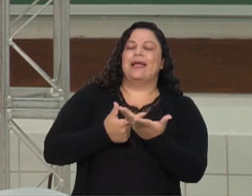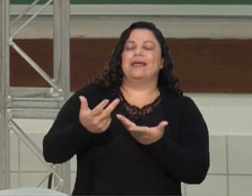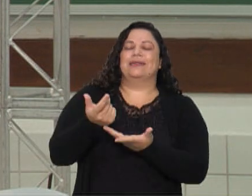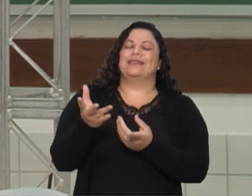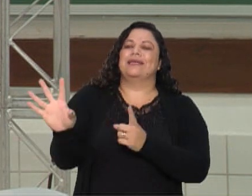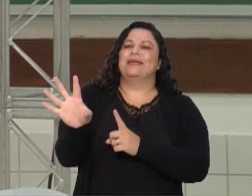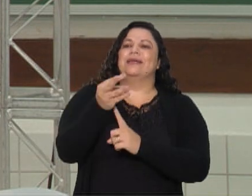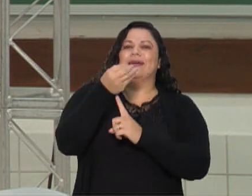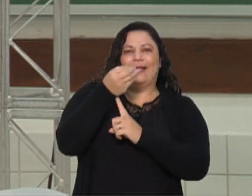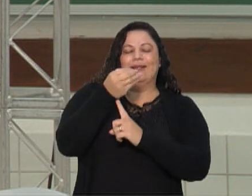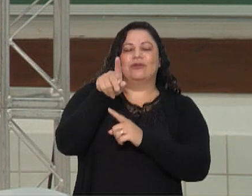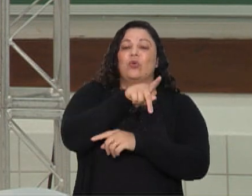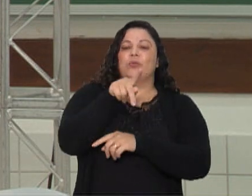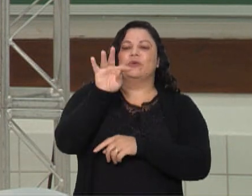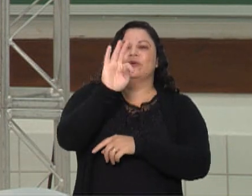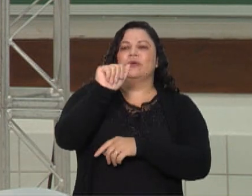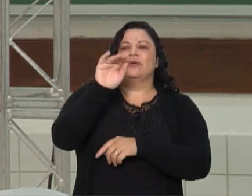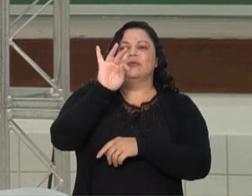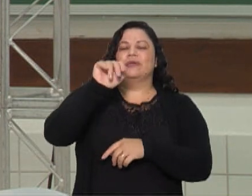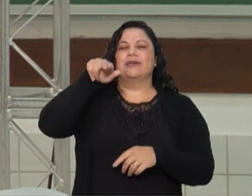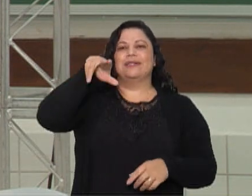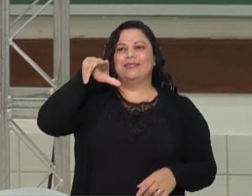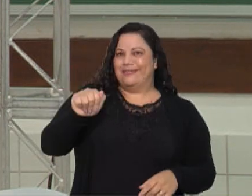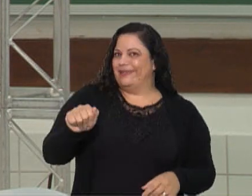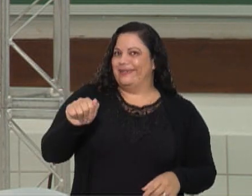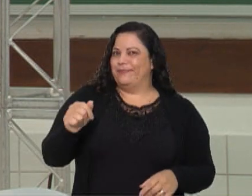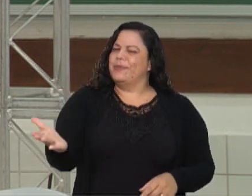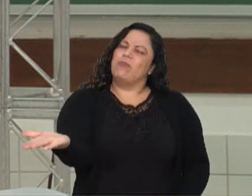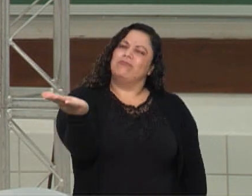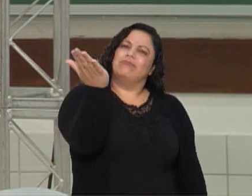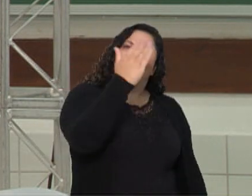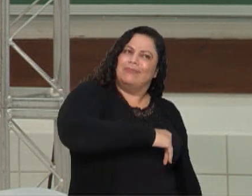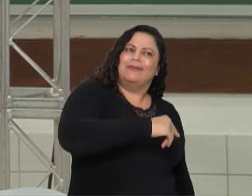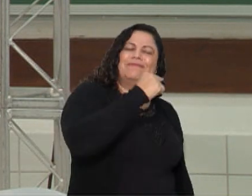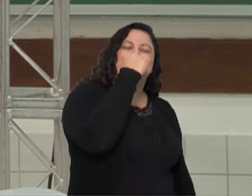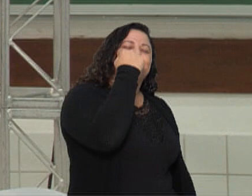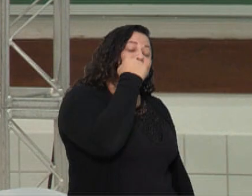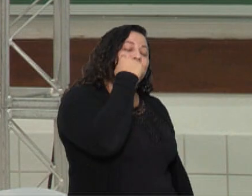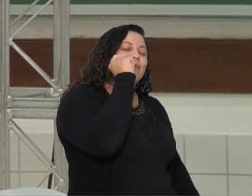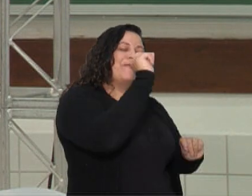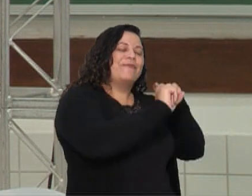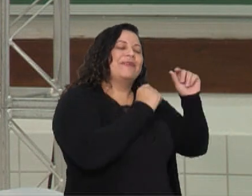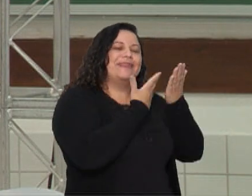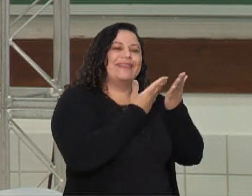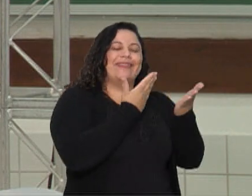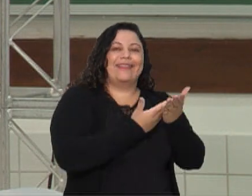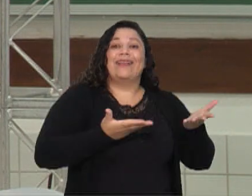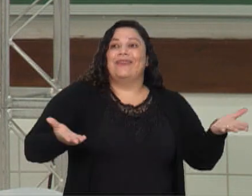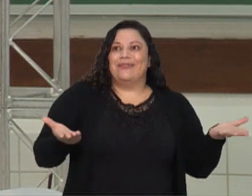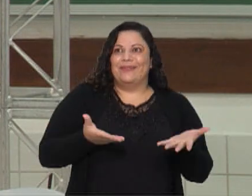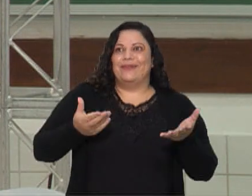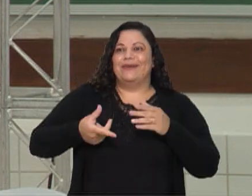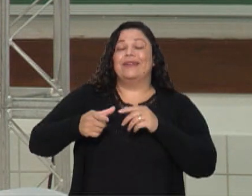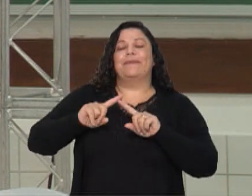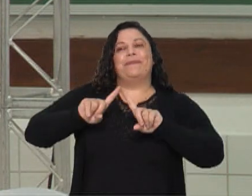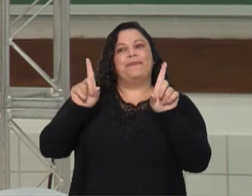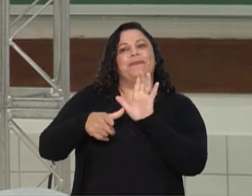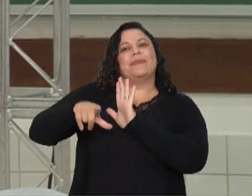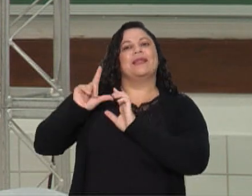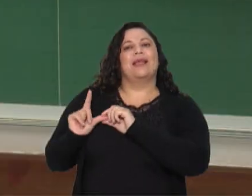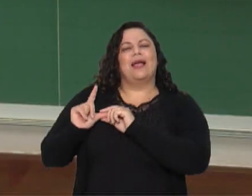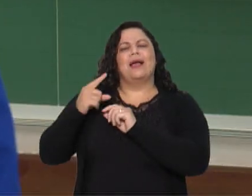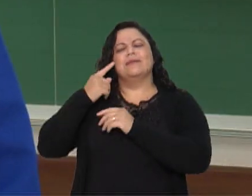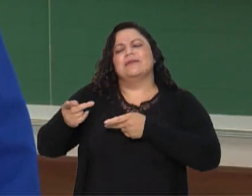Tatiana? Vamos lá? Ah, então vem comigo para ver o que a gente vai ver nesta aula. Mas antes, eu gostaria